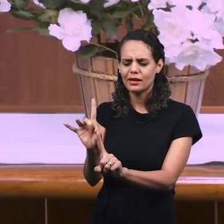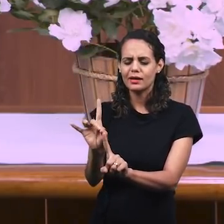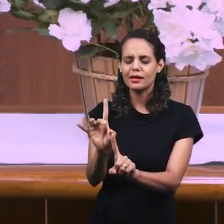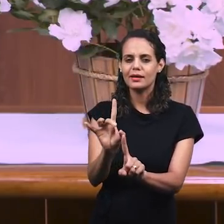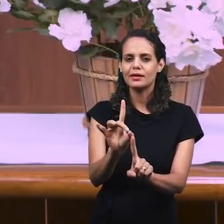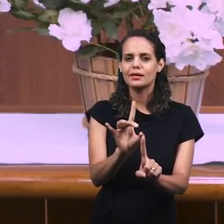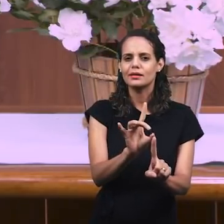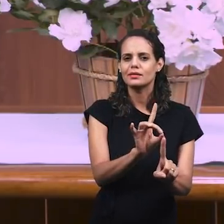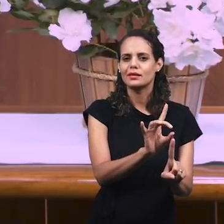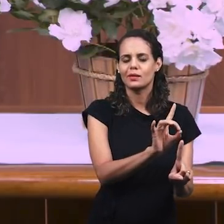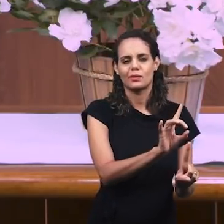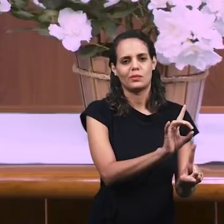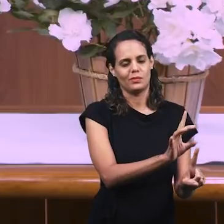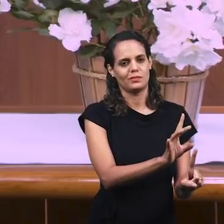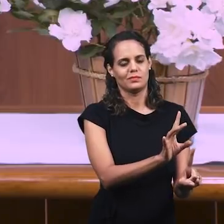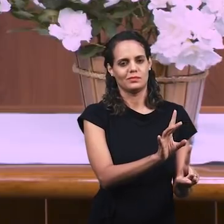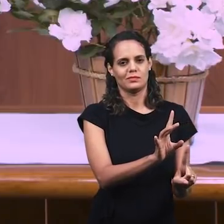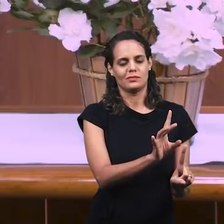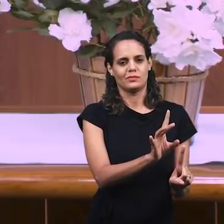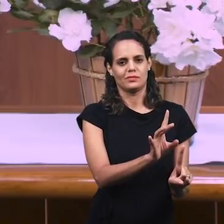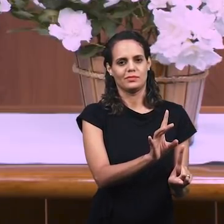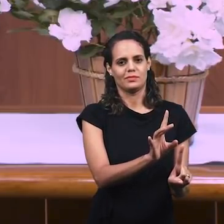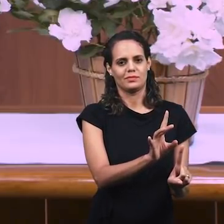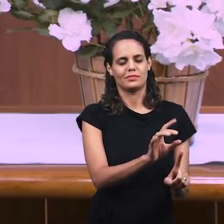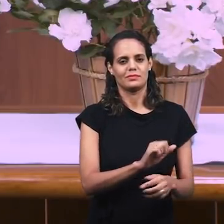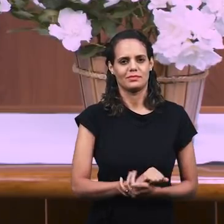um conforme.